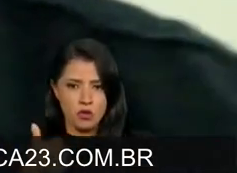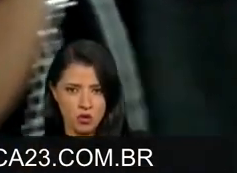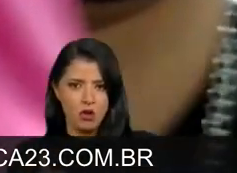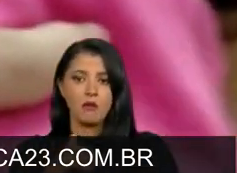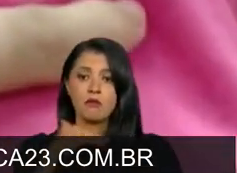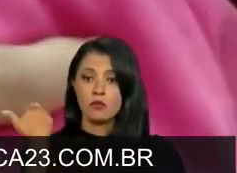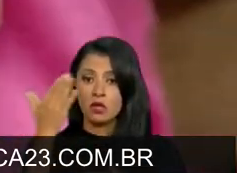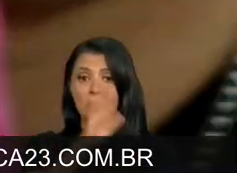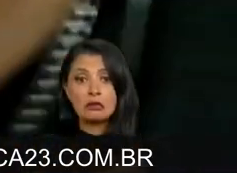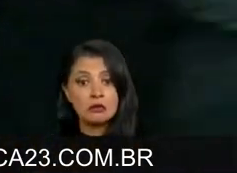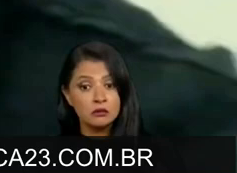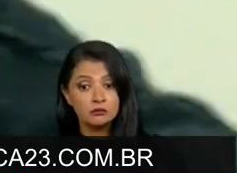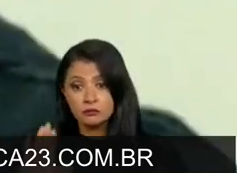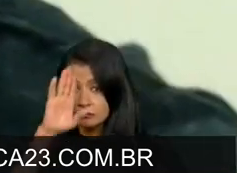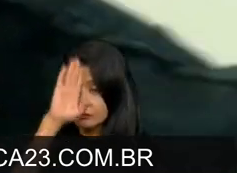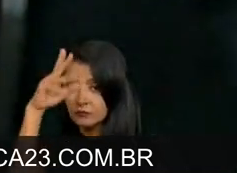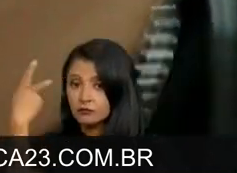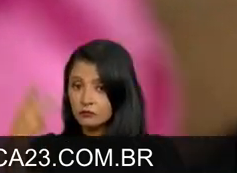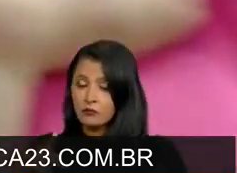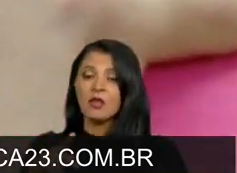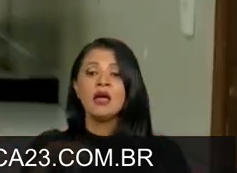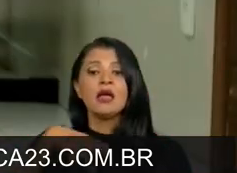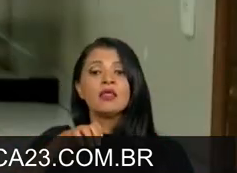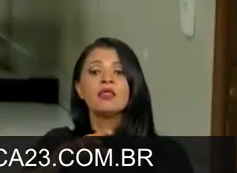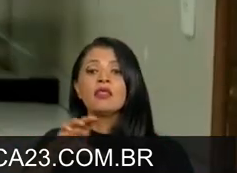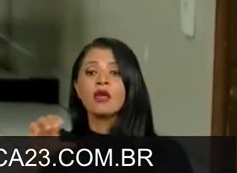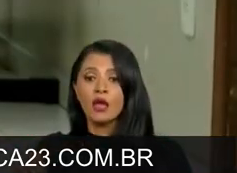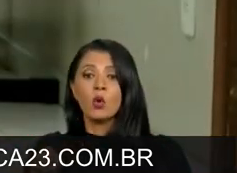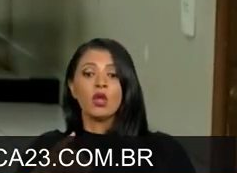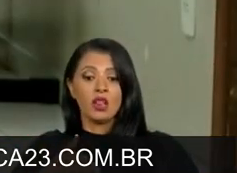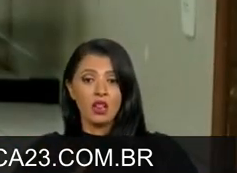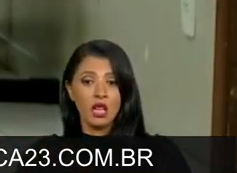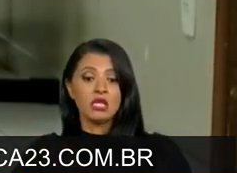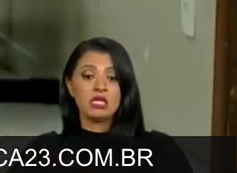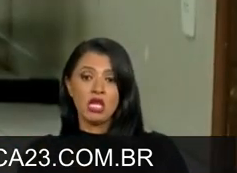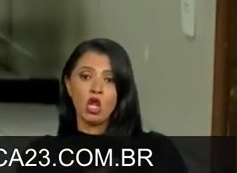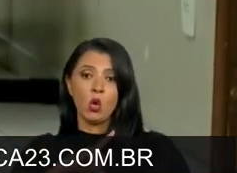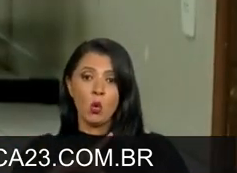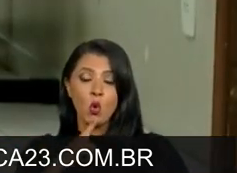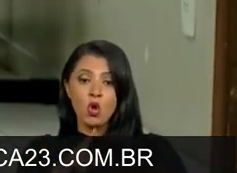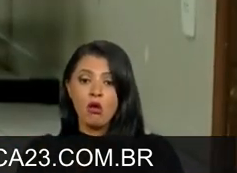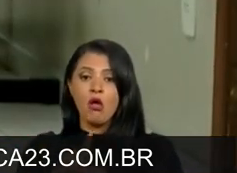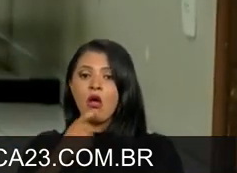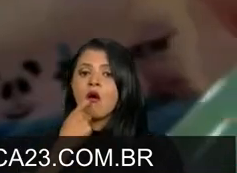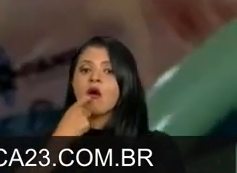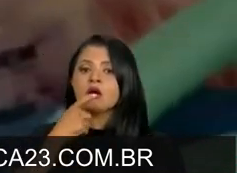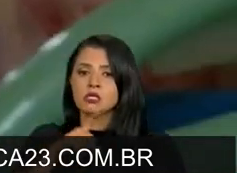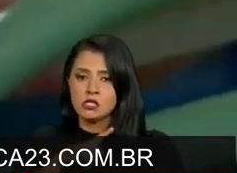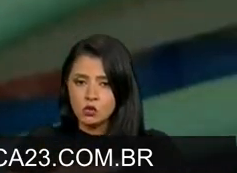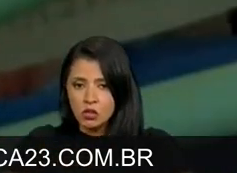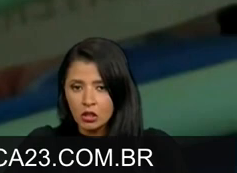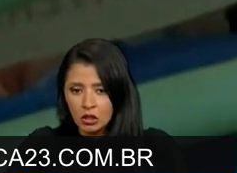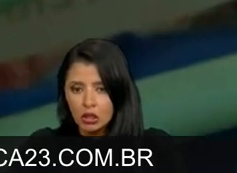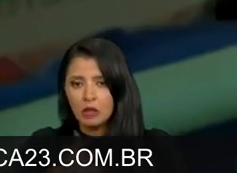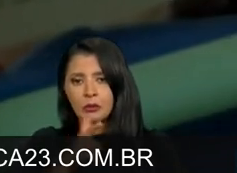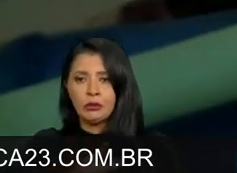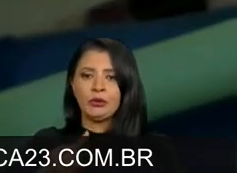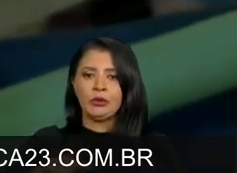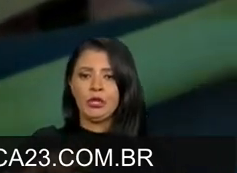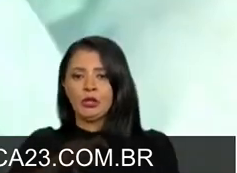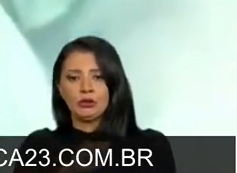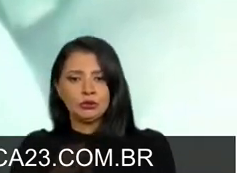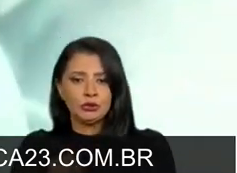mortalidade infantil, o principal componente é neonatal e a principal causa é a prematuridade. As demandas